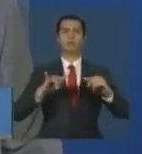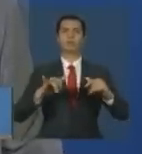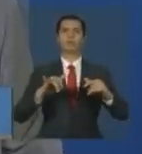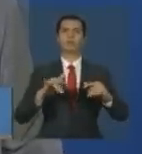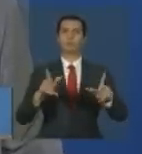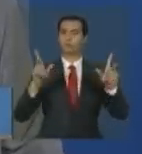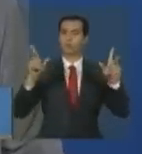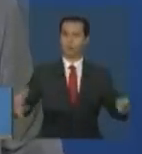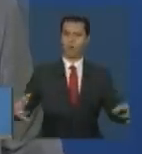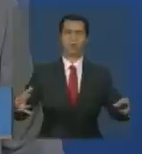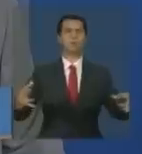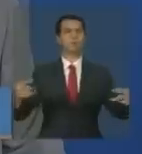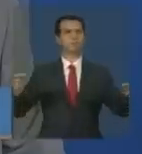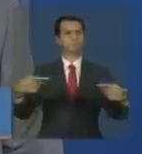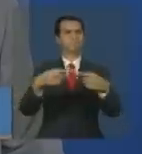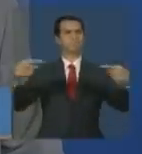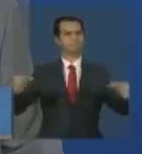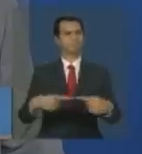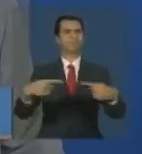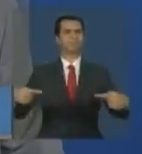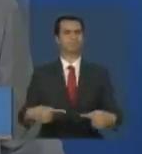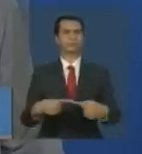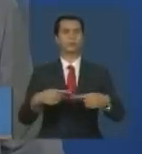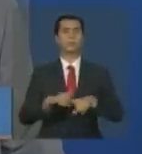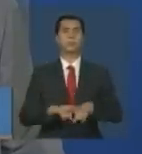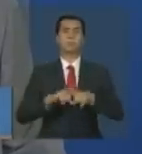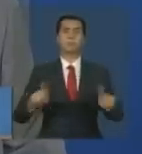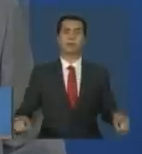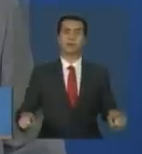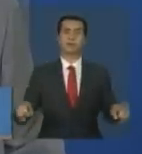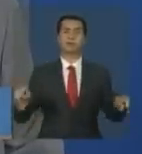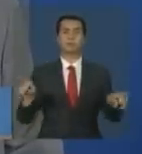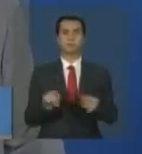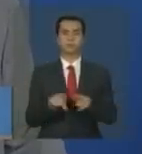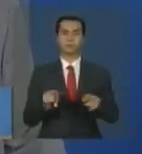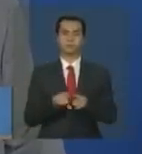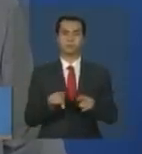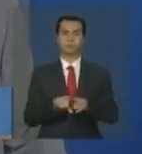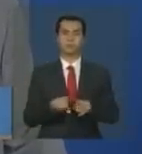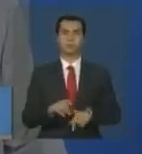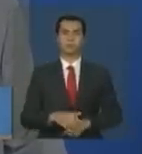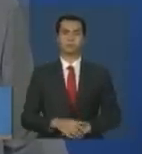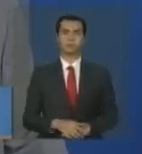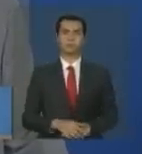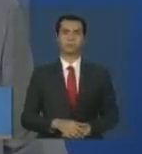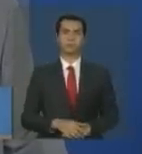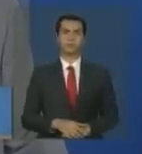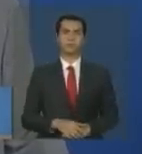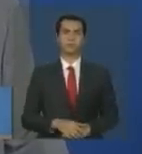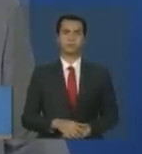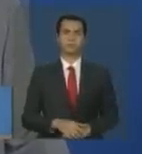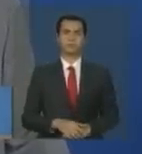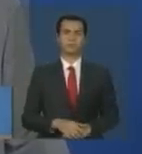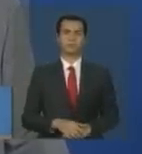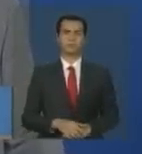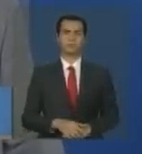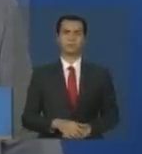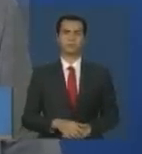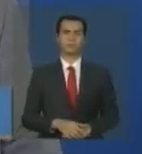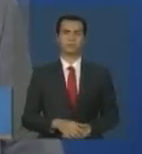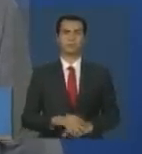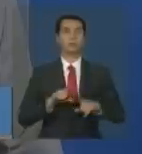em dois lugares, né? Mas, por outro lado, né, traz um pouco mais